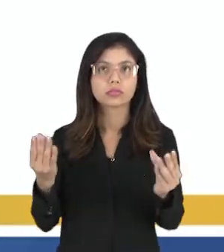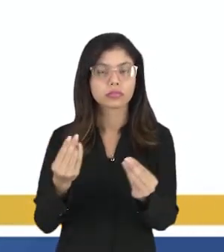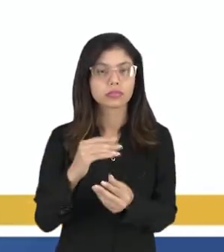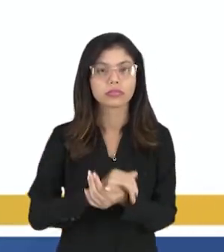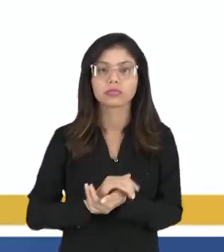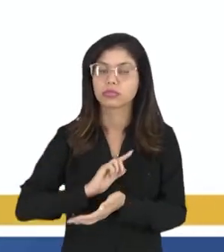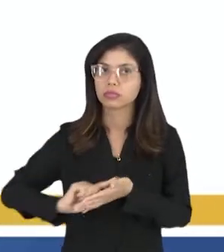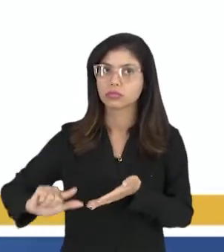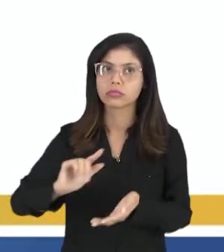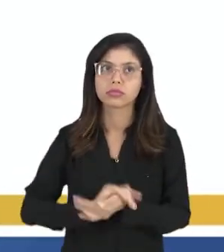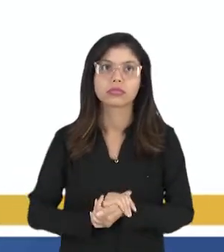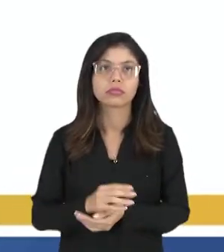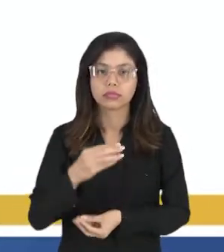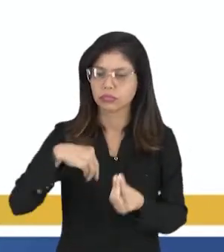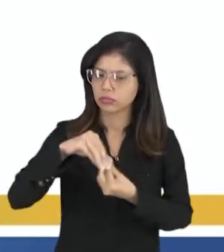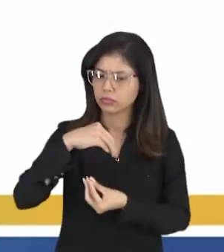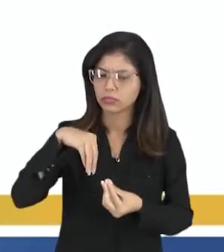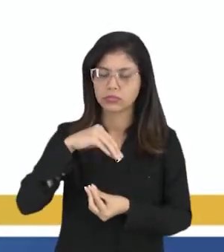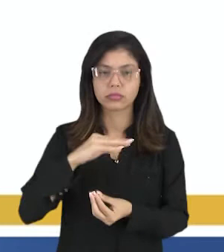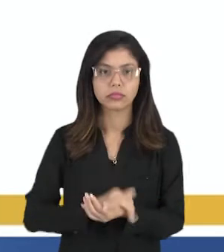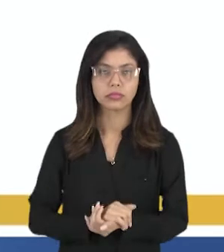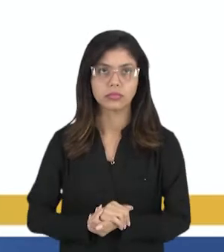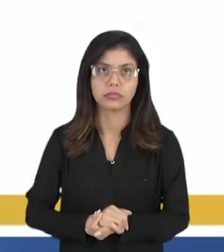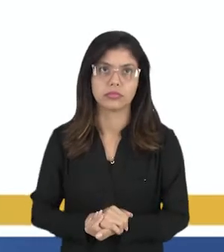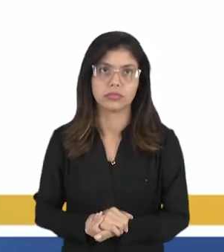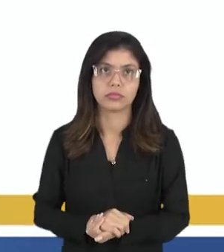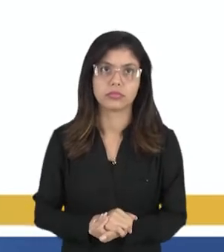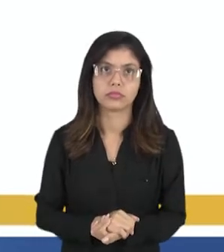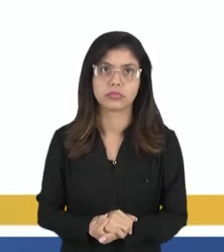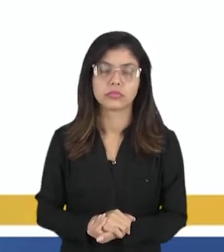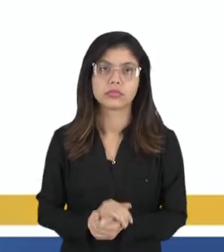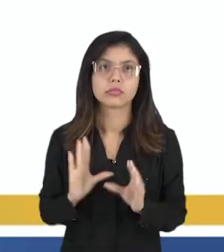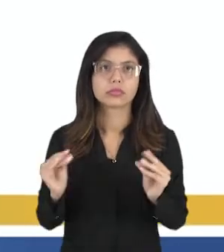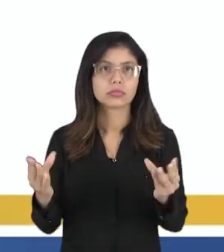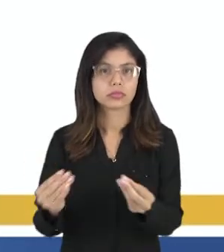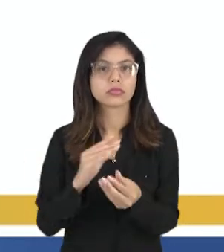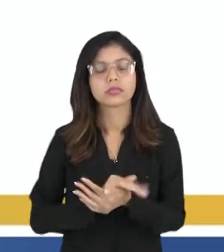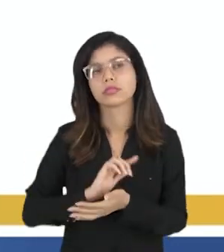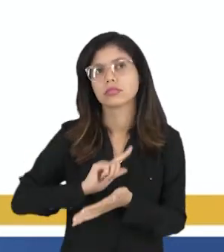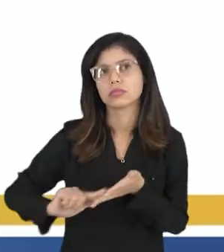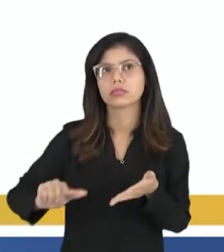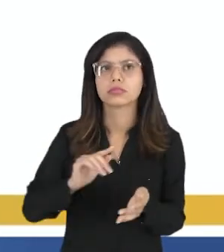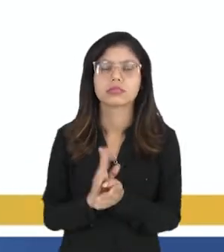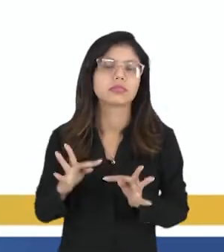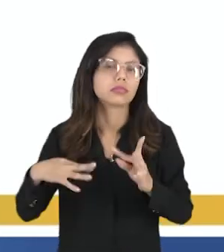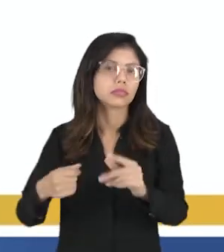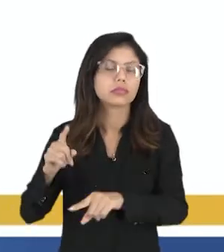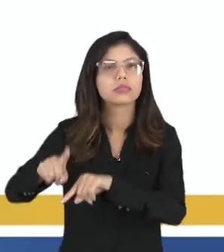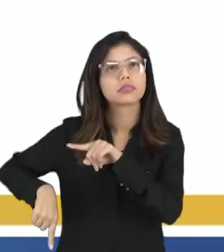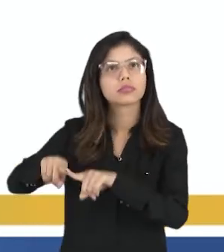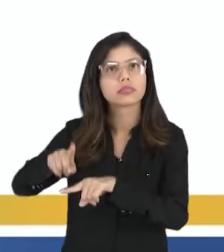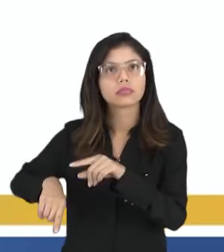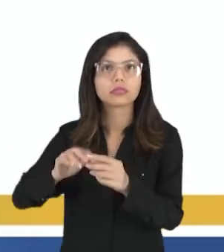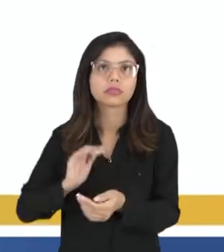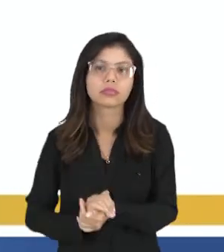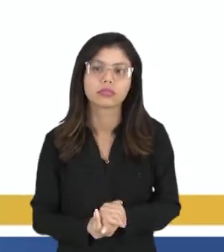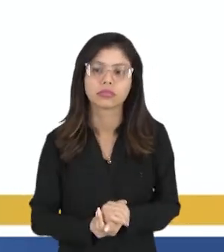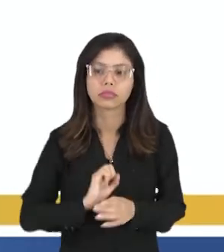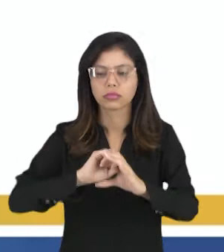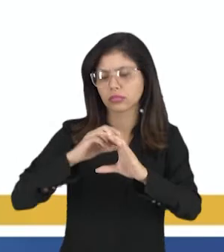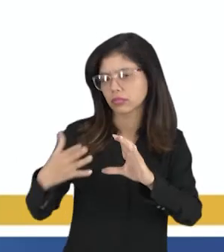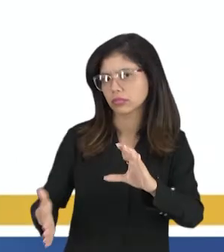como substância pura ou como mistura. Substância pura é todo material com as